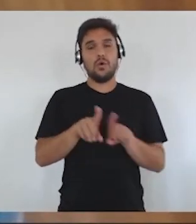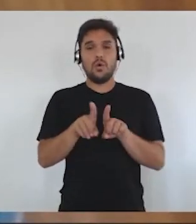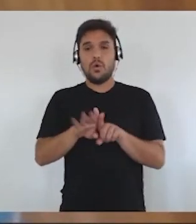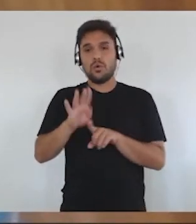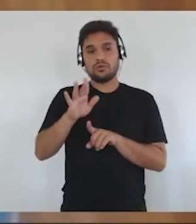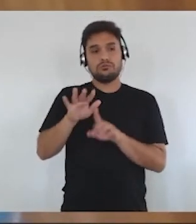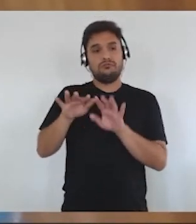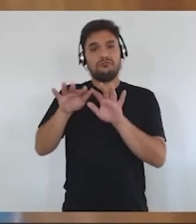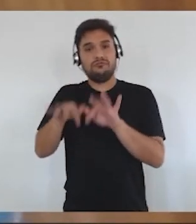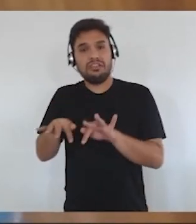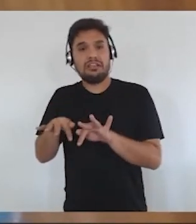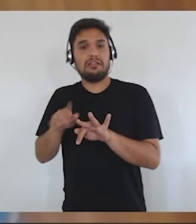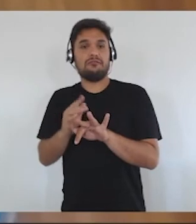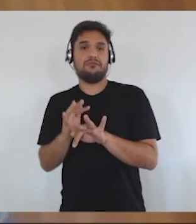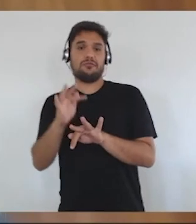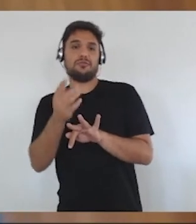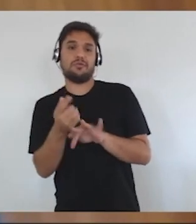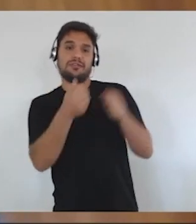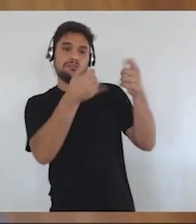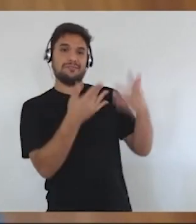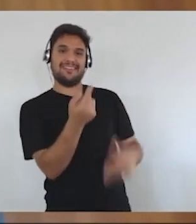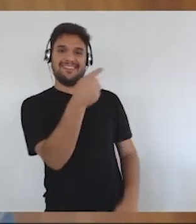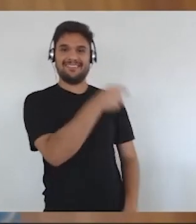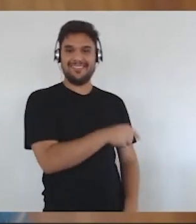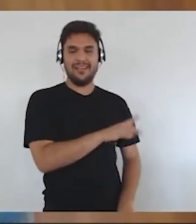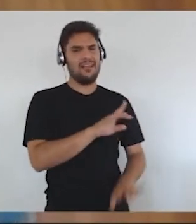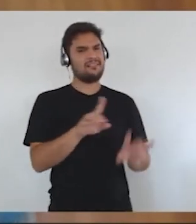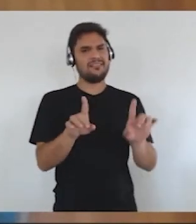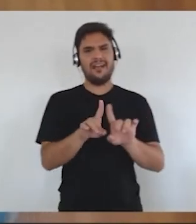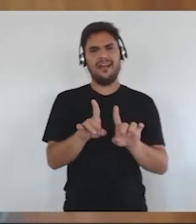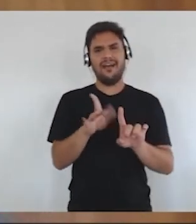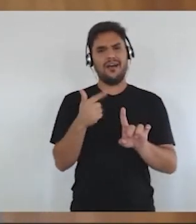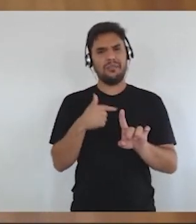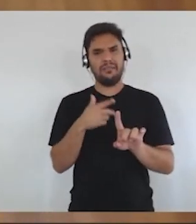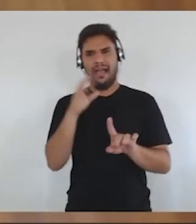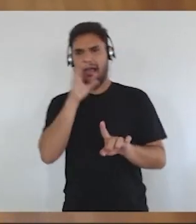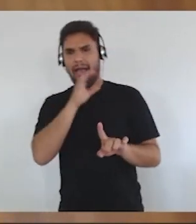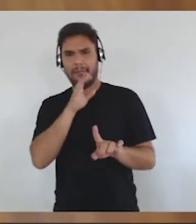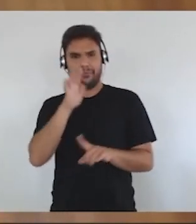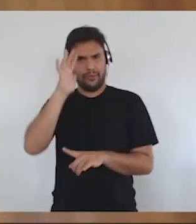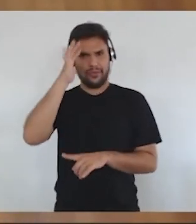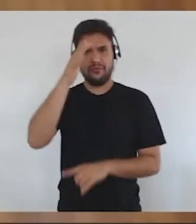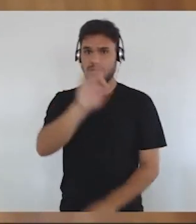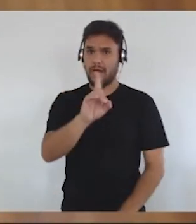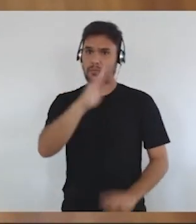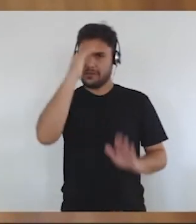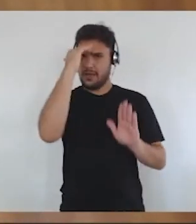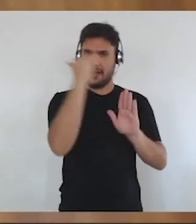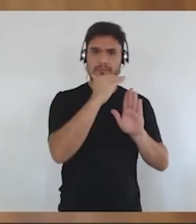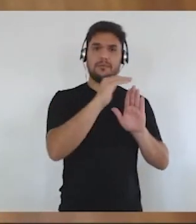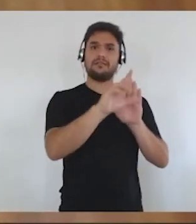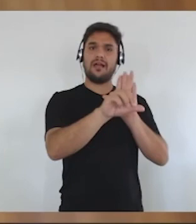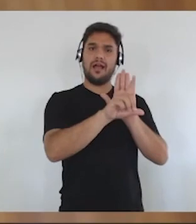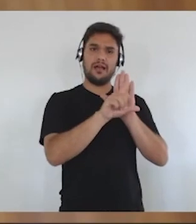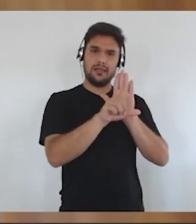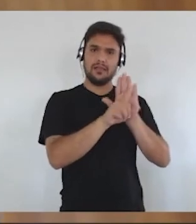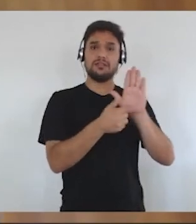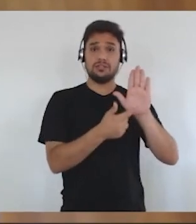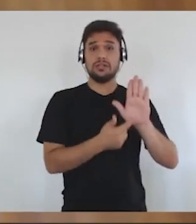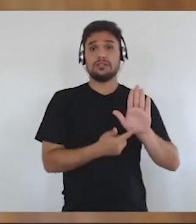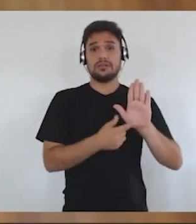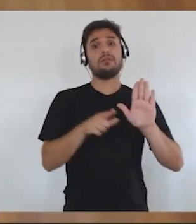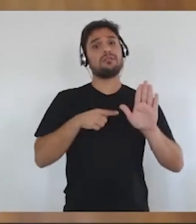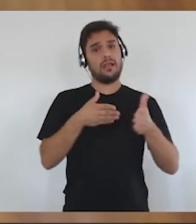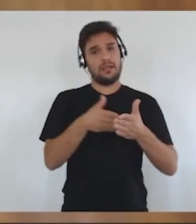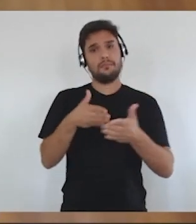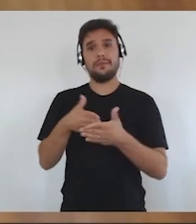justificassem os meios. Não há meios oblíquos, não há atalho, é preciso ter obediência ao devido processo legal, há